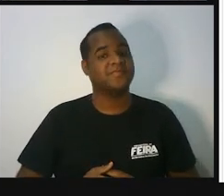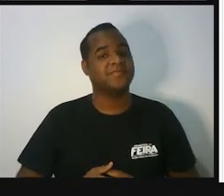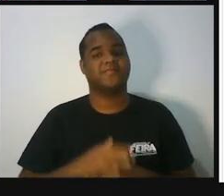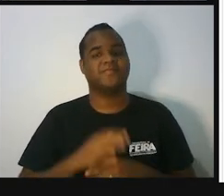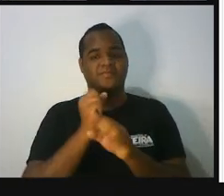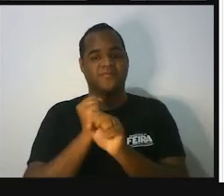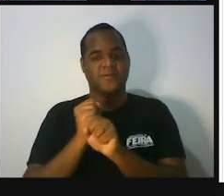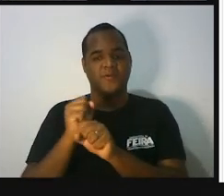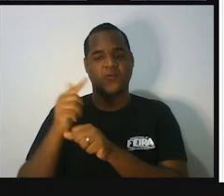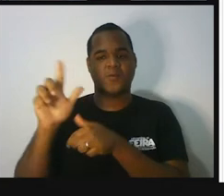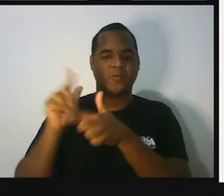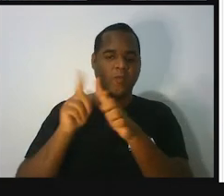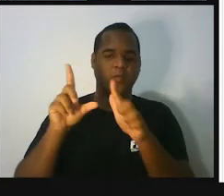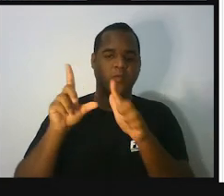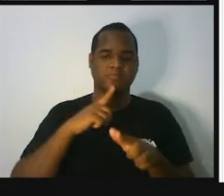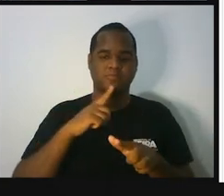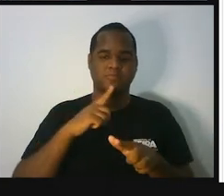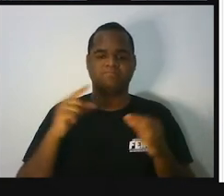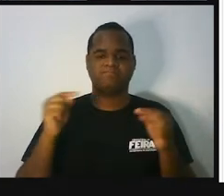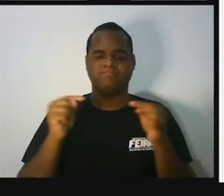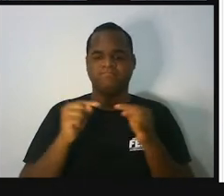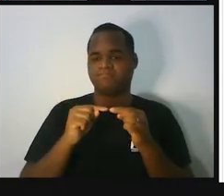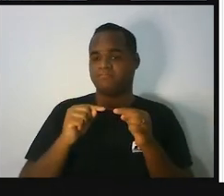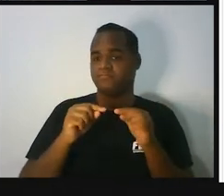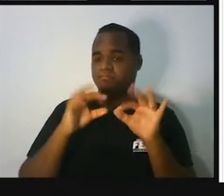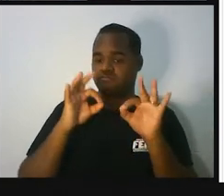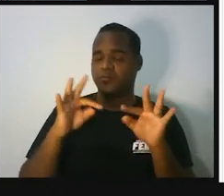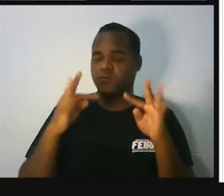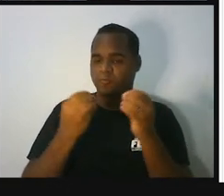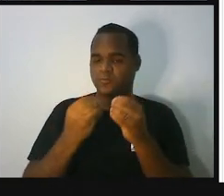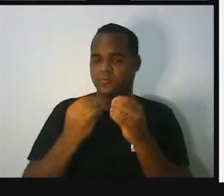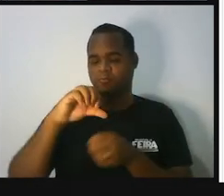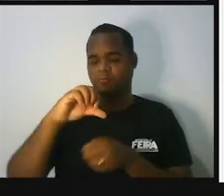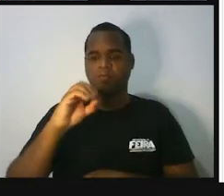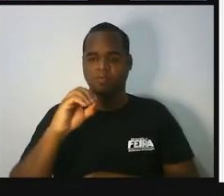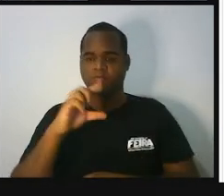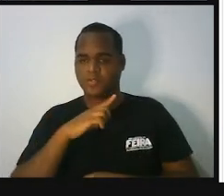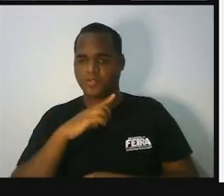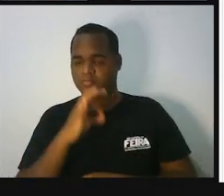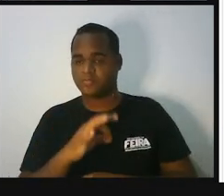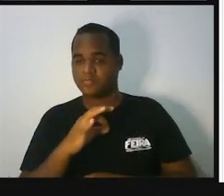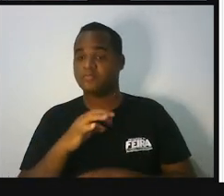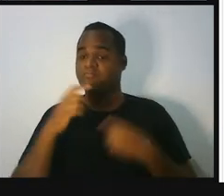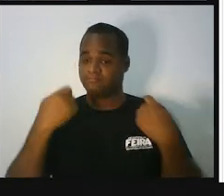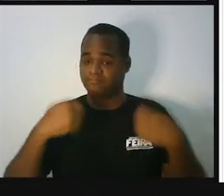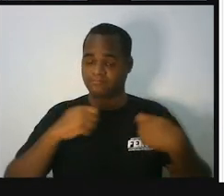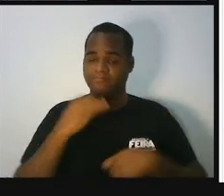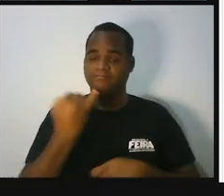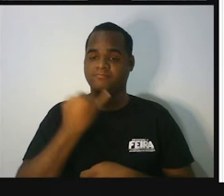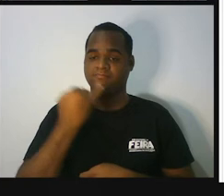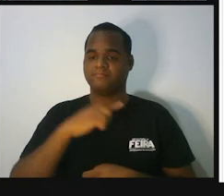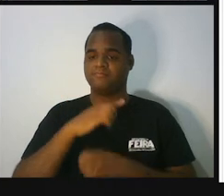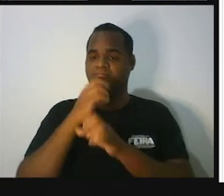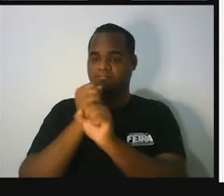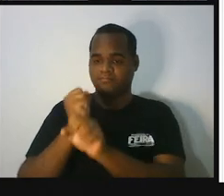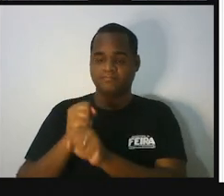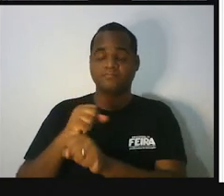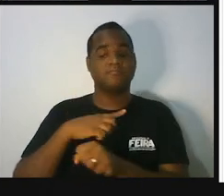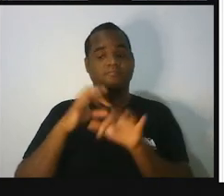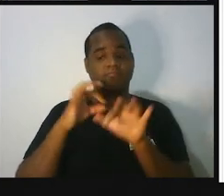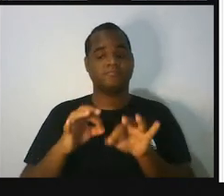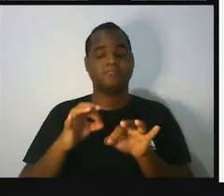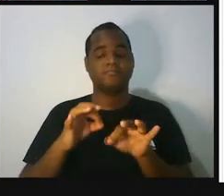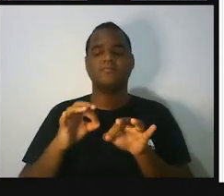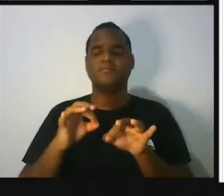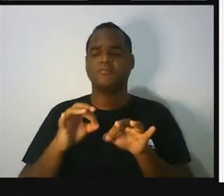os outros para ver se, dá, se é tudo 90 mesmo? Precisa ser, né? Porque o polígono é regular. O